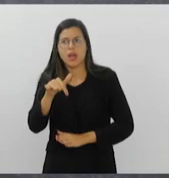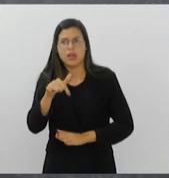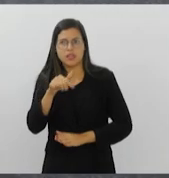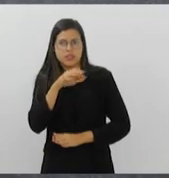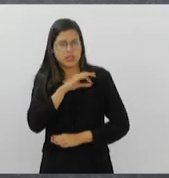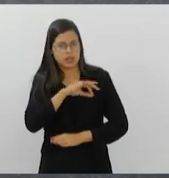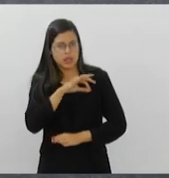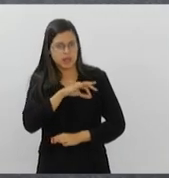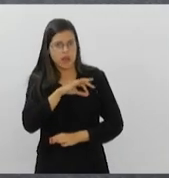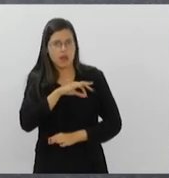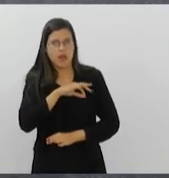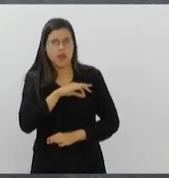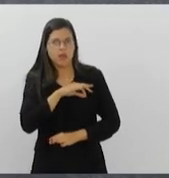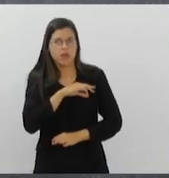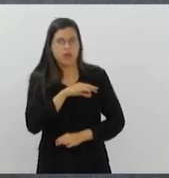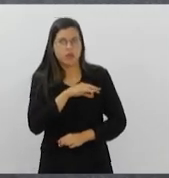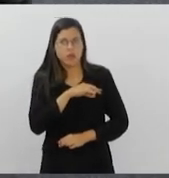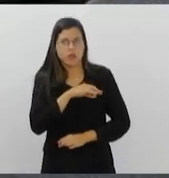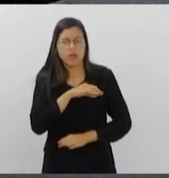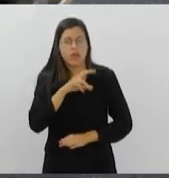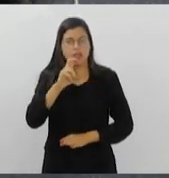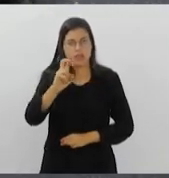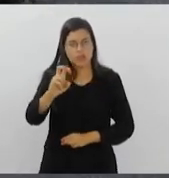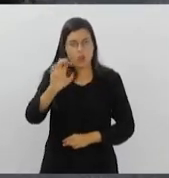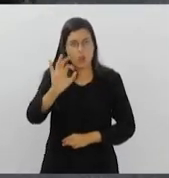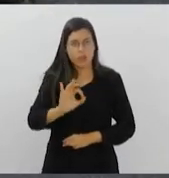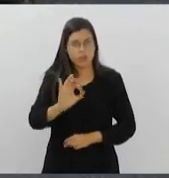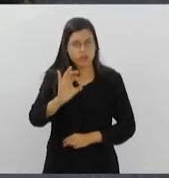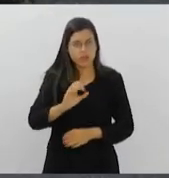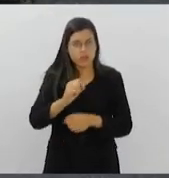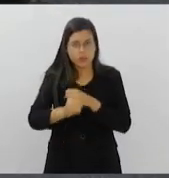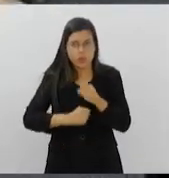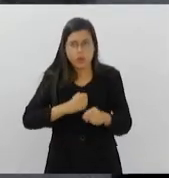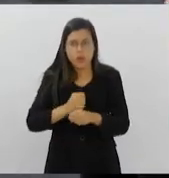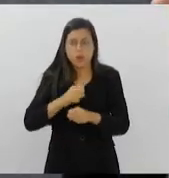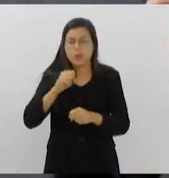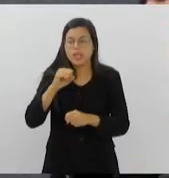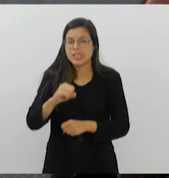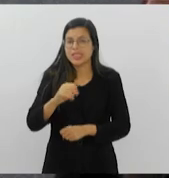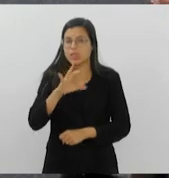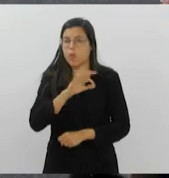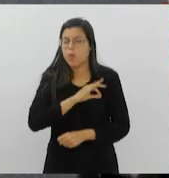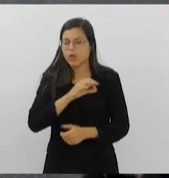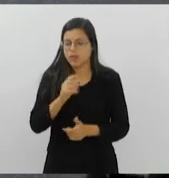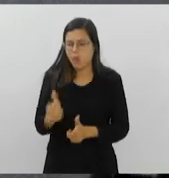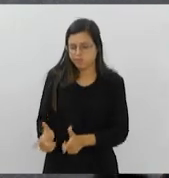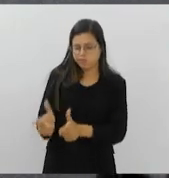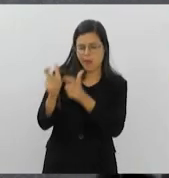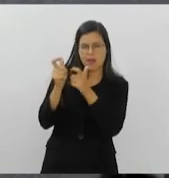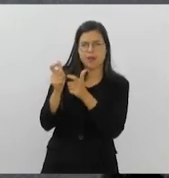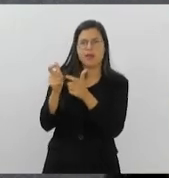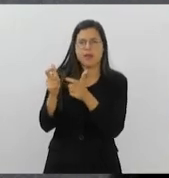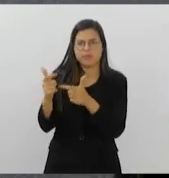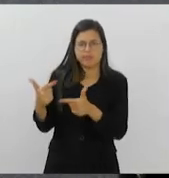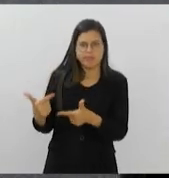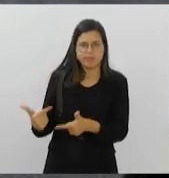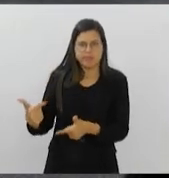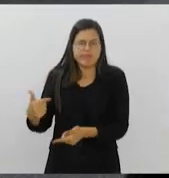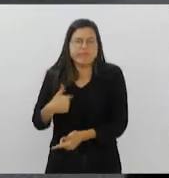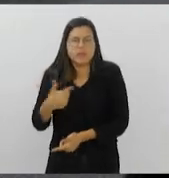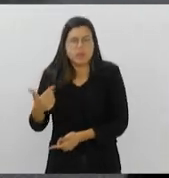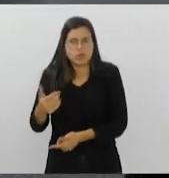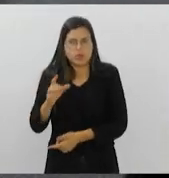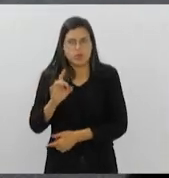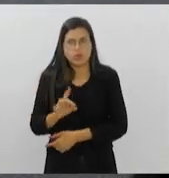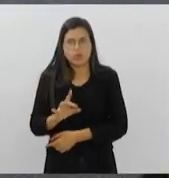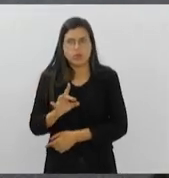tinha um entendimento que era 5% ao ano. Se um policial tomasse um tiro no primeiro ano, ele levaria apenas 5%. Eu